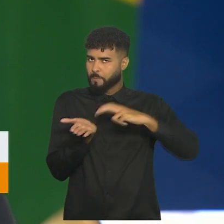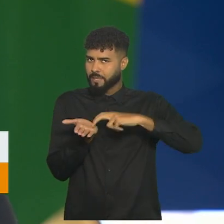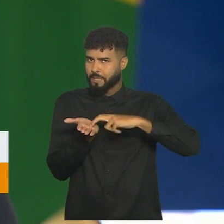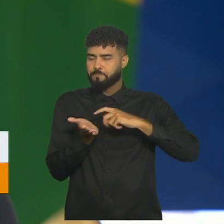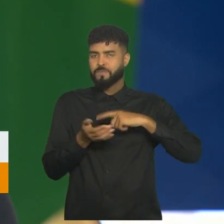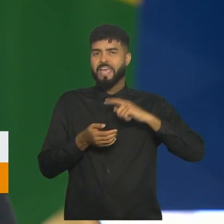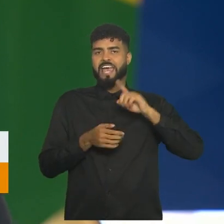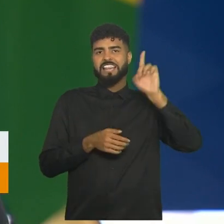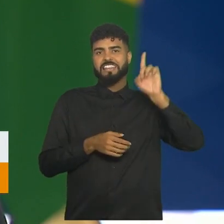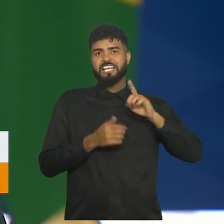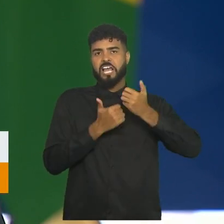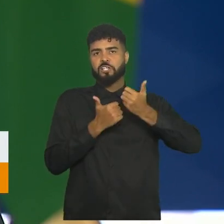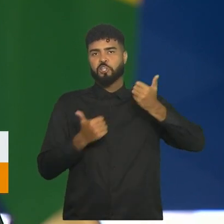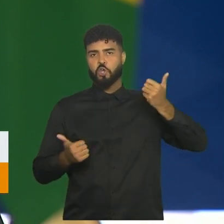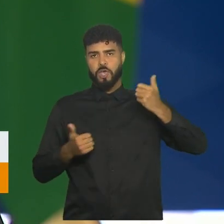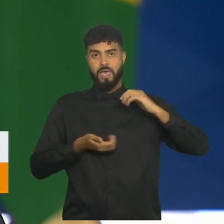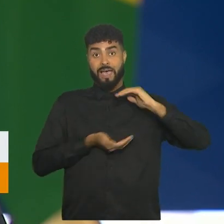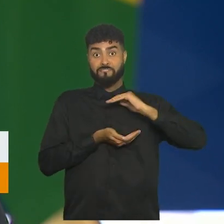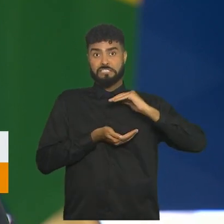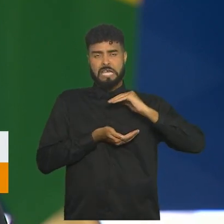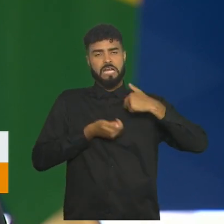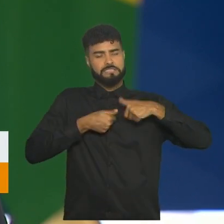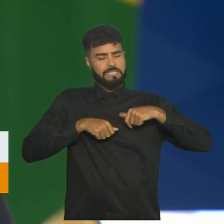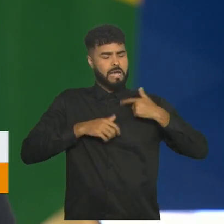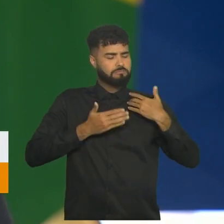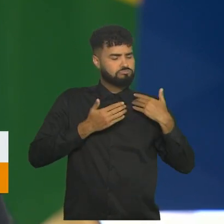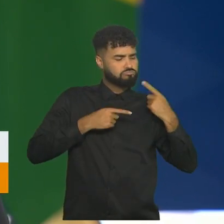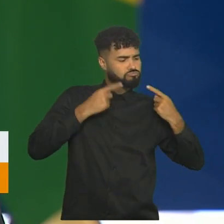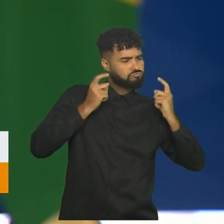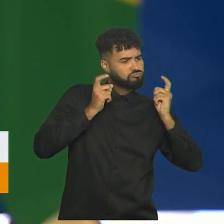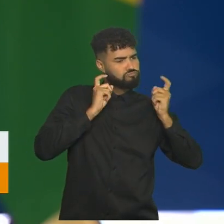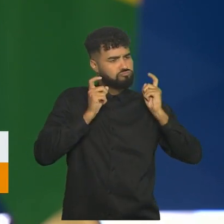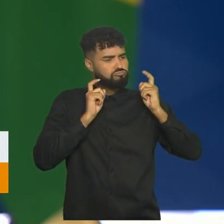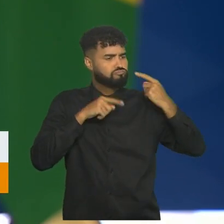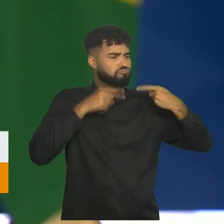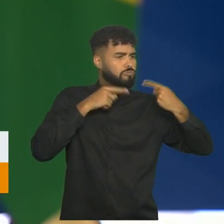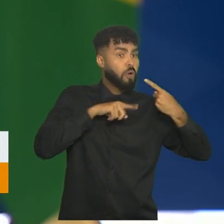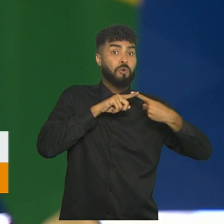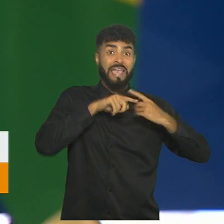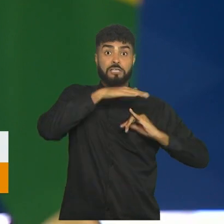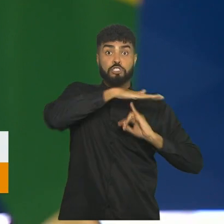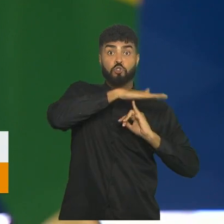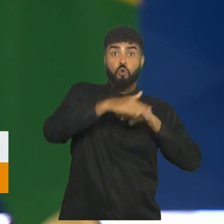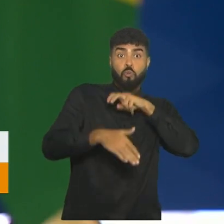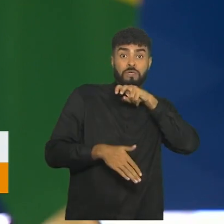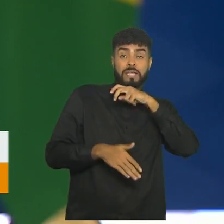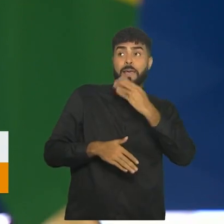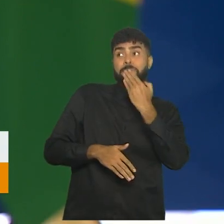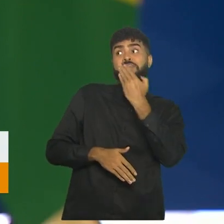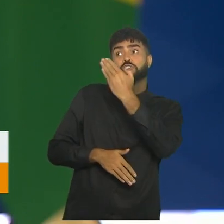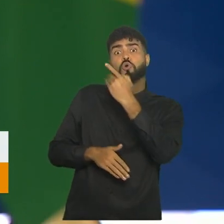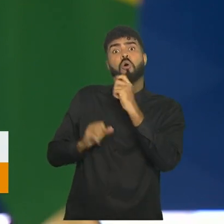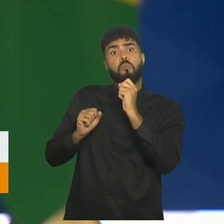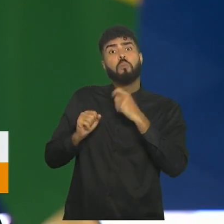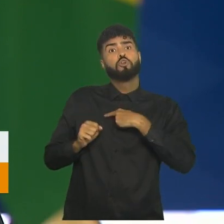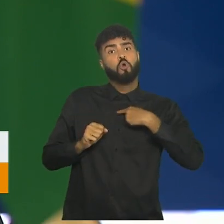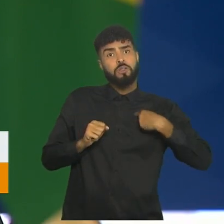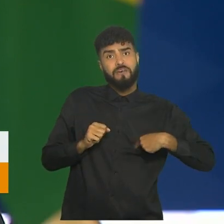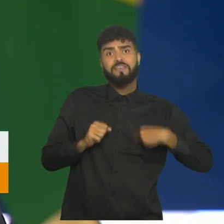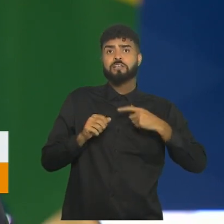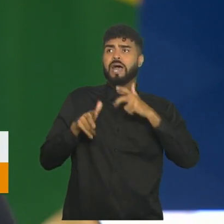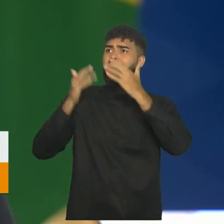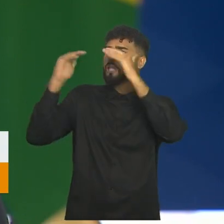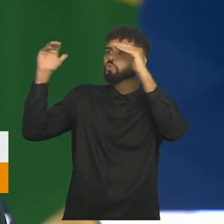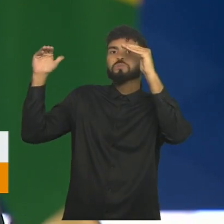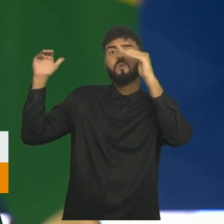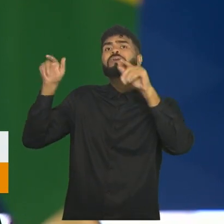Anvisa discutiram sobre essa possível aprovação desse pedido feito pelo Instituto Butantan para ampliar a Coronavac para as crianças e